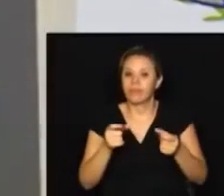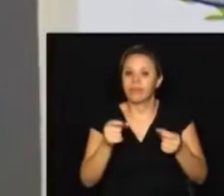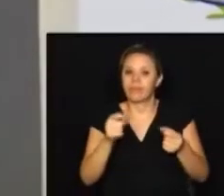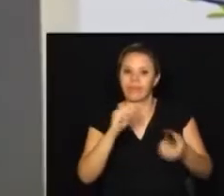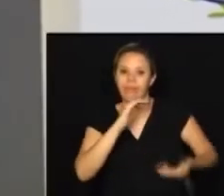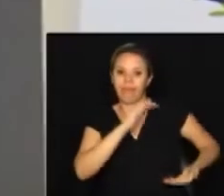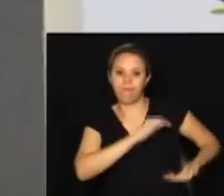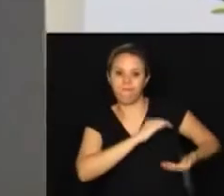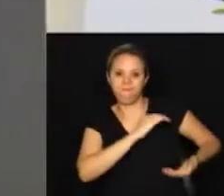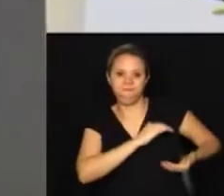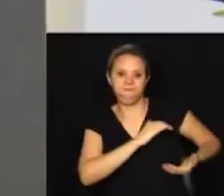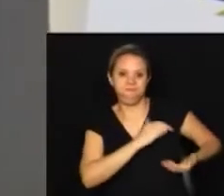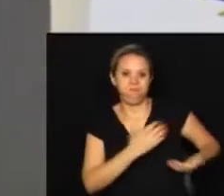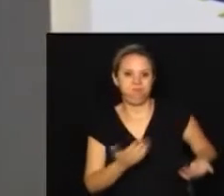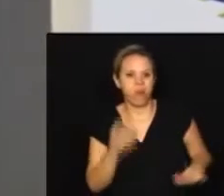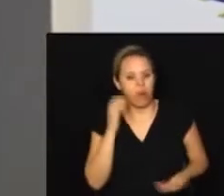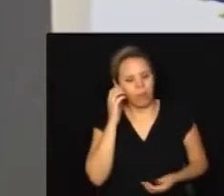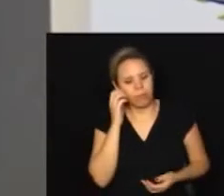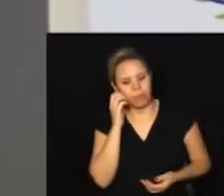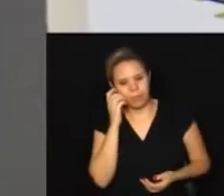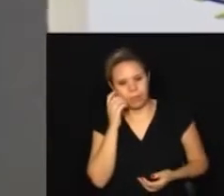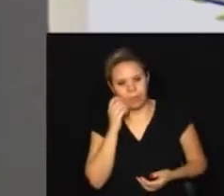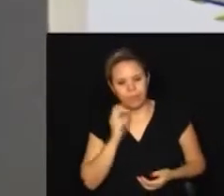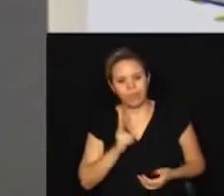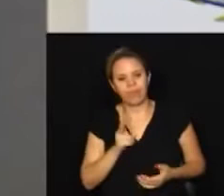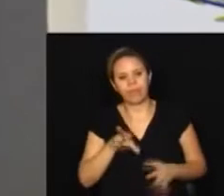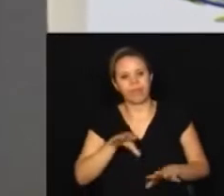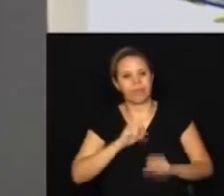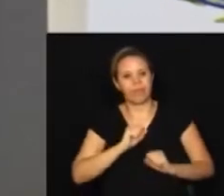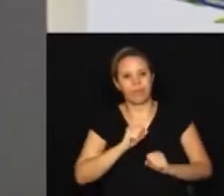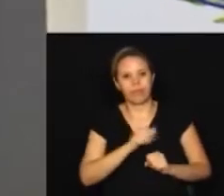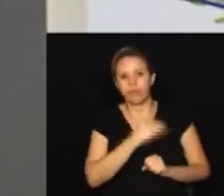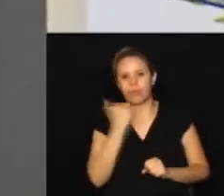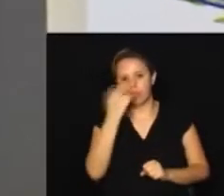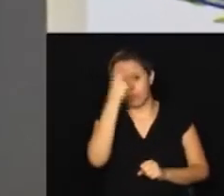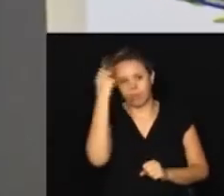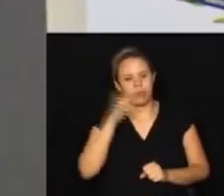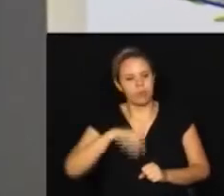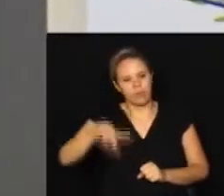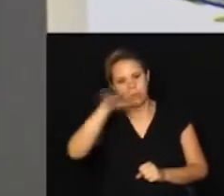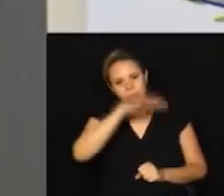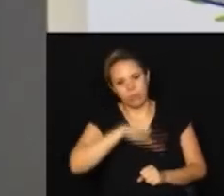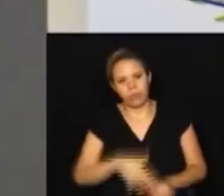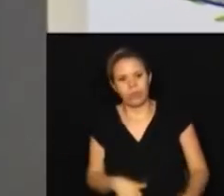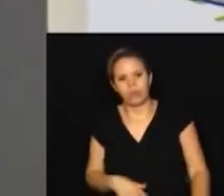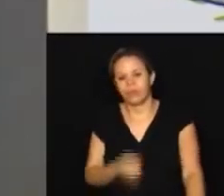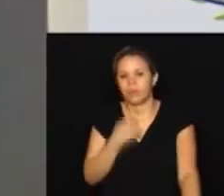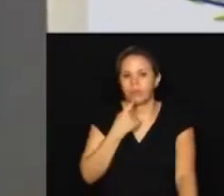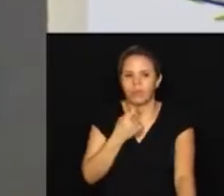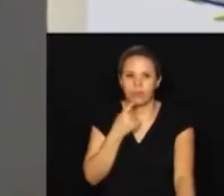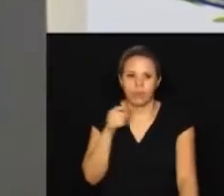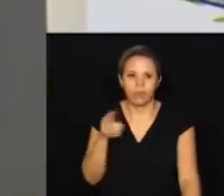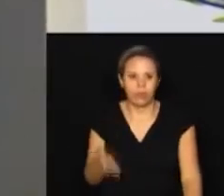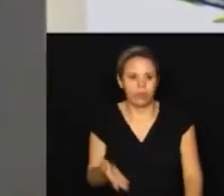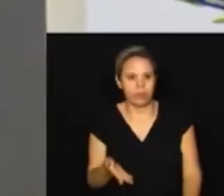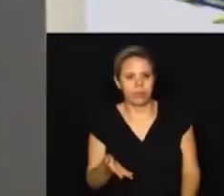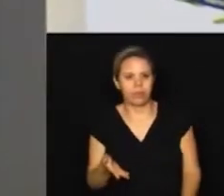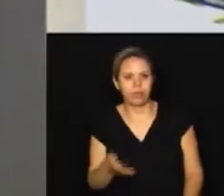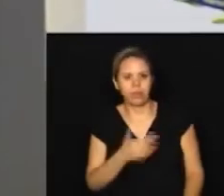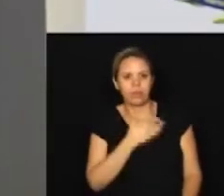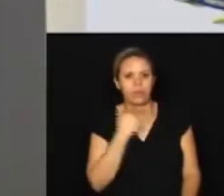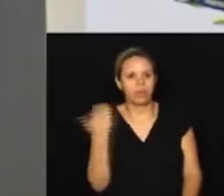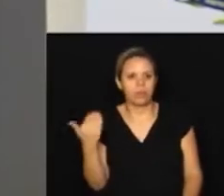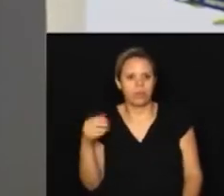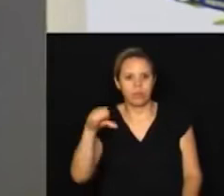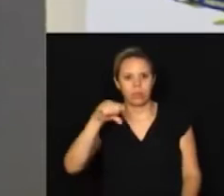o câncer mais frequente e que mais mata as mulheres, né? Aqui em Campinas, a mortalidade é em torno